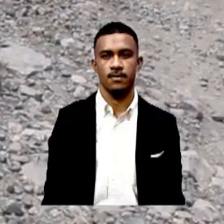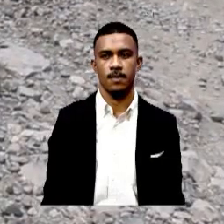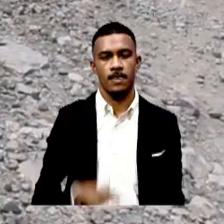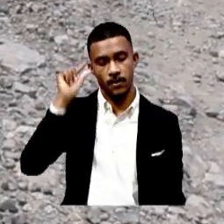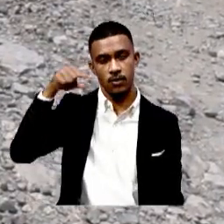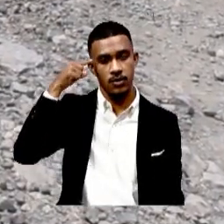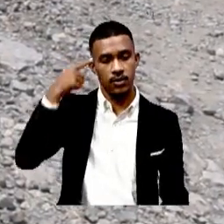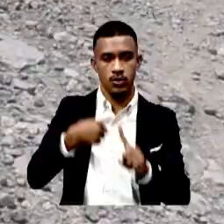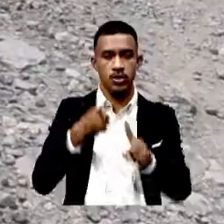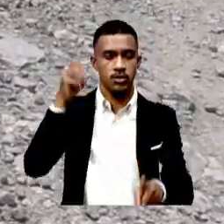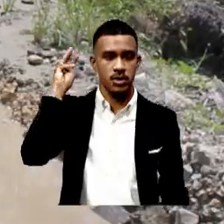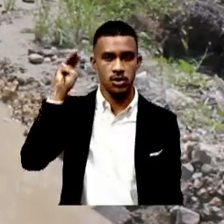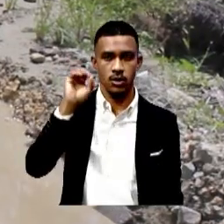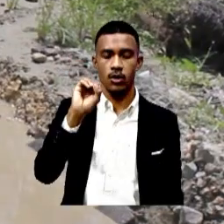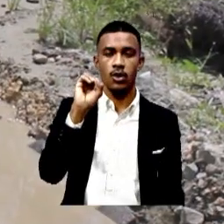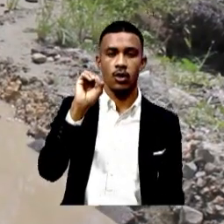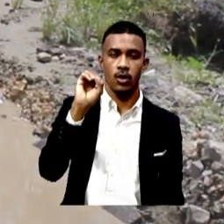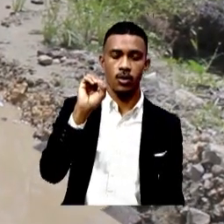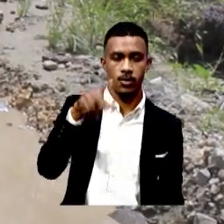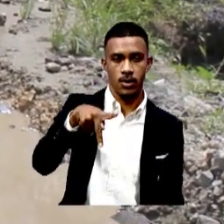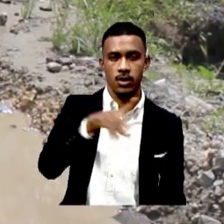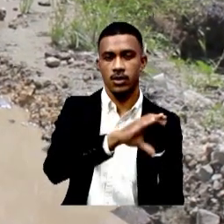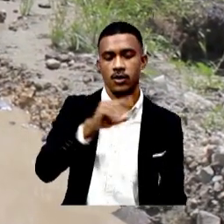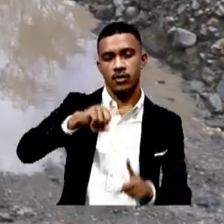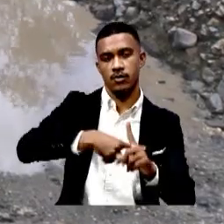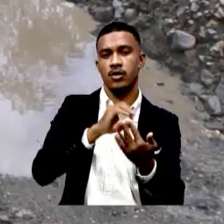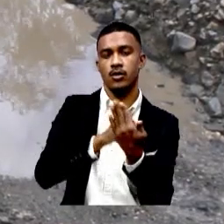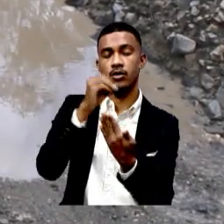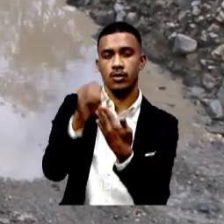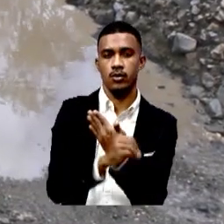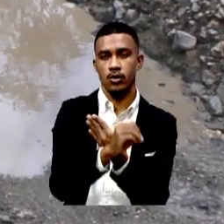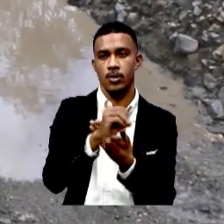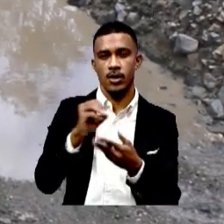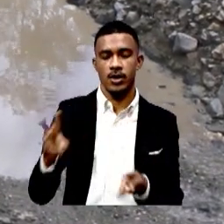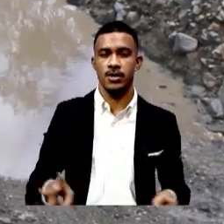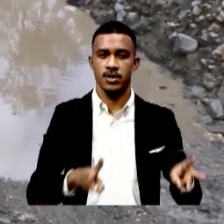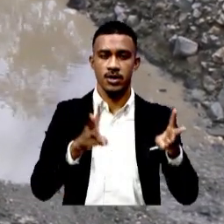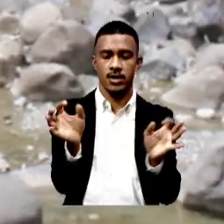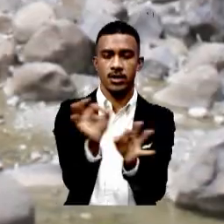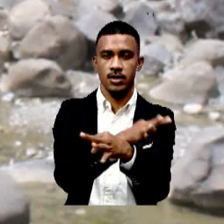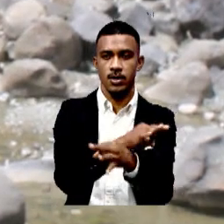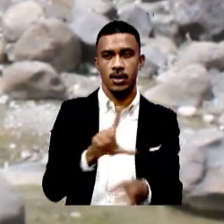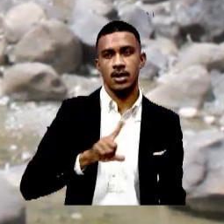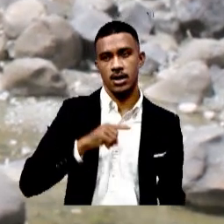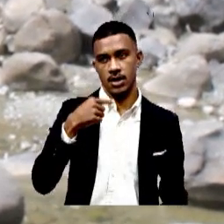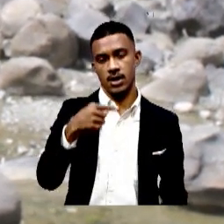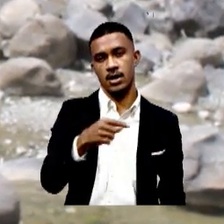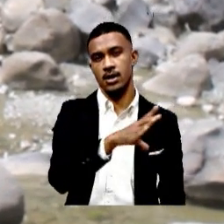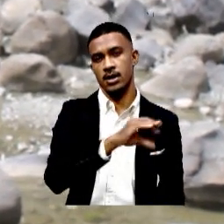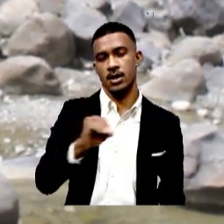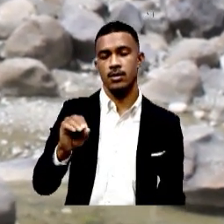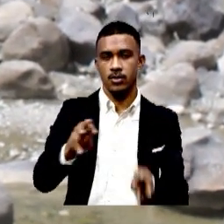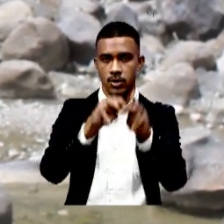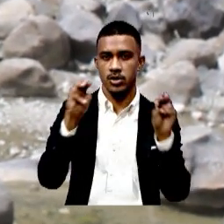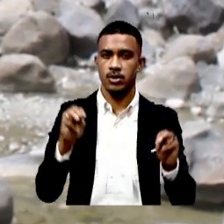Governo e o Ministério das Obras Públicas e a Fula em outubro, Tinané, se adestrar a Cira, ligação posto administrativo Laga Bagia, município